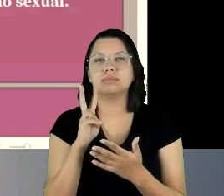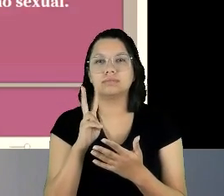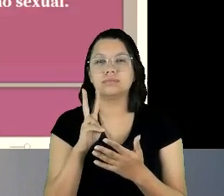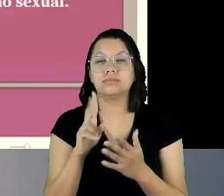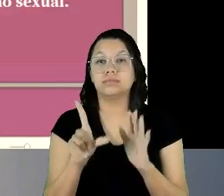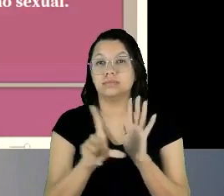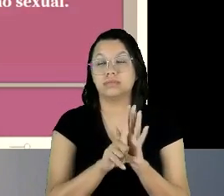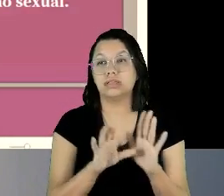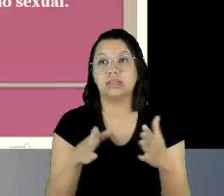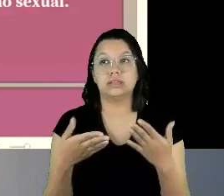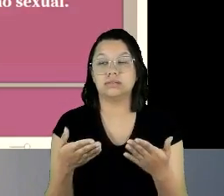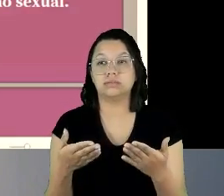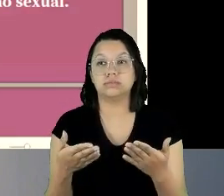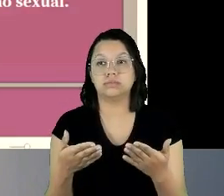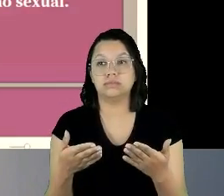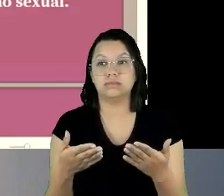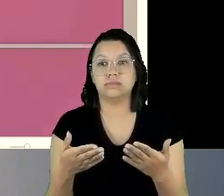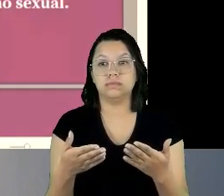trajetória da lei, então